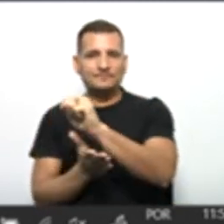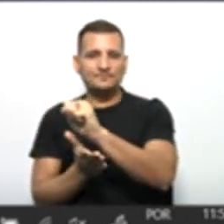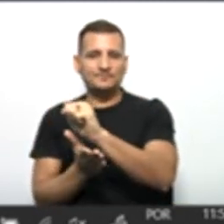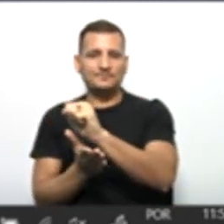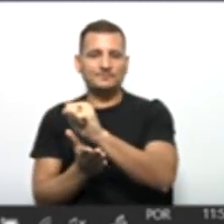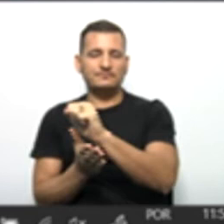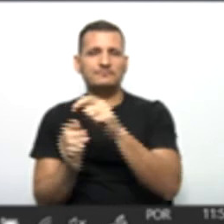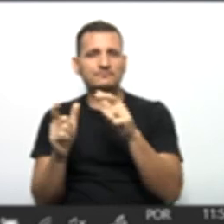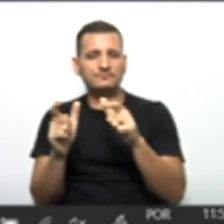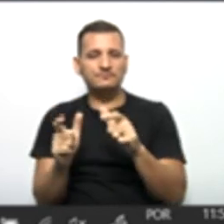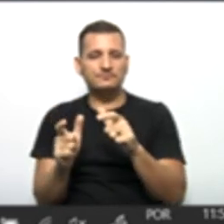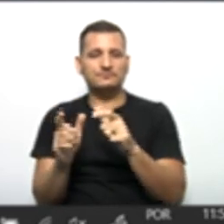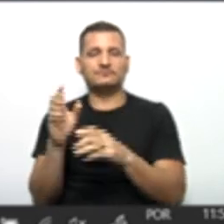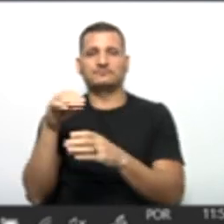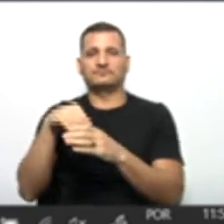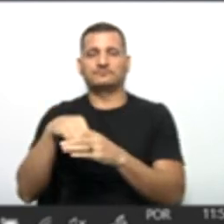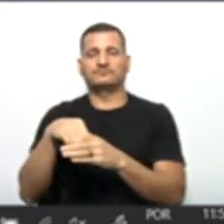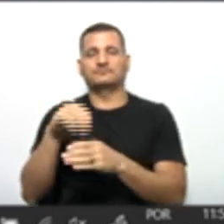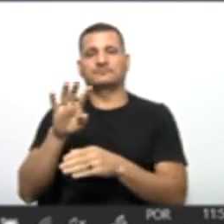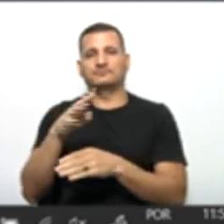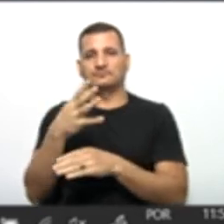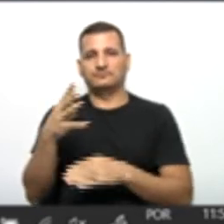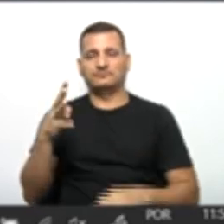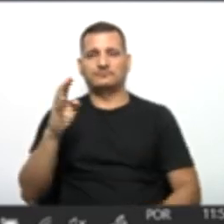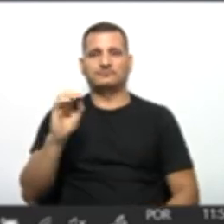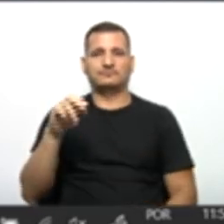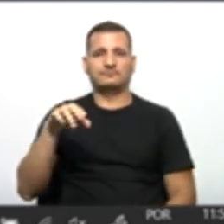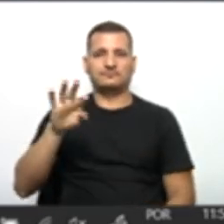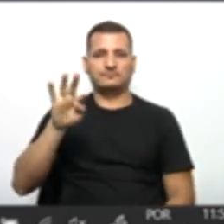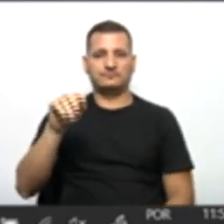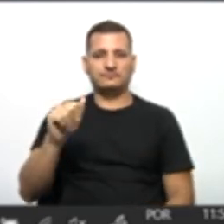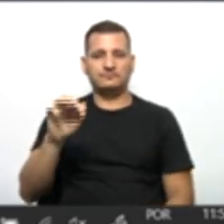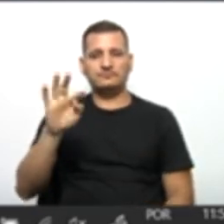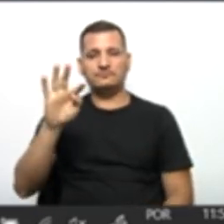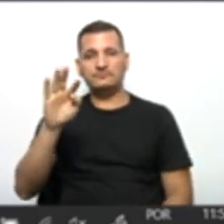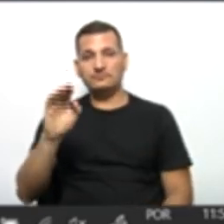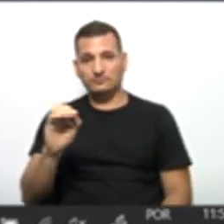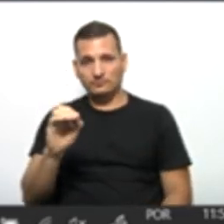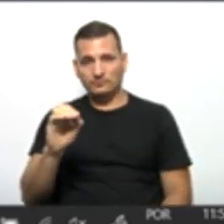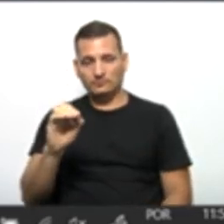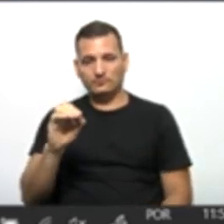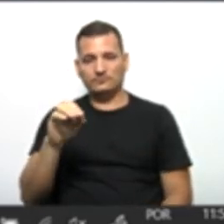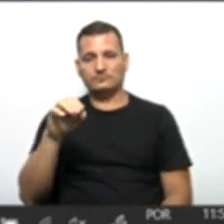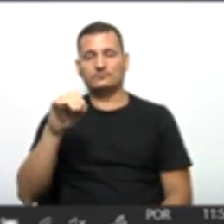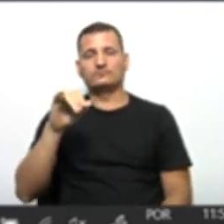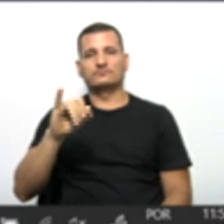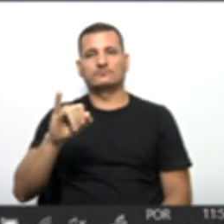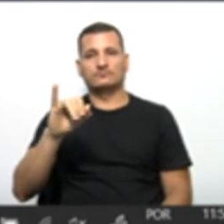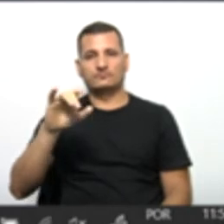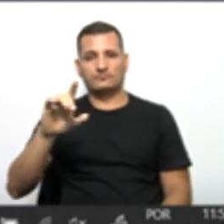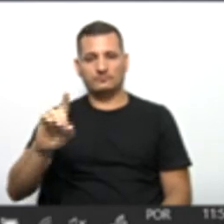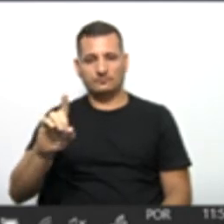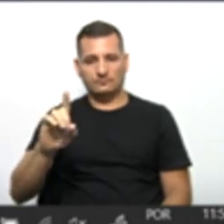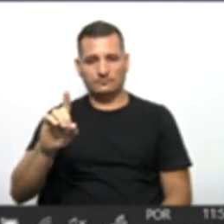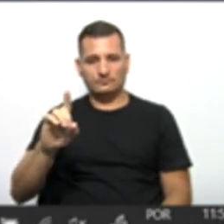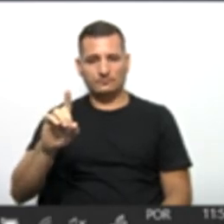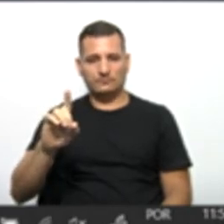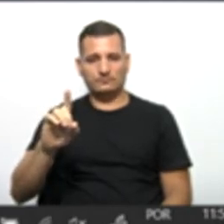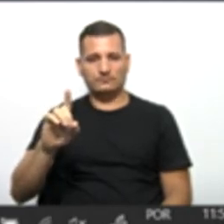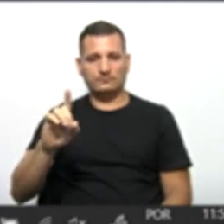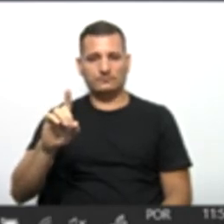aonde dentro da tabela contato a identificação pelo a id e